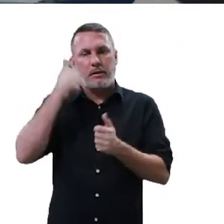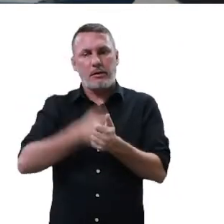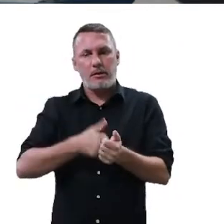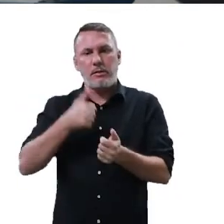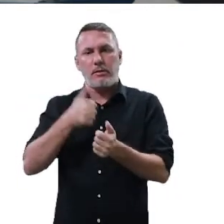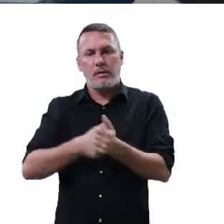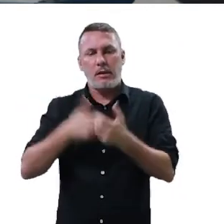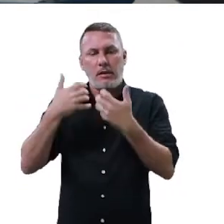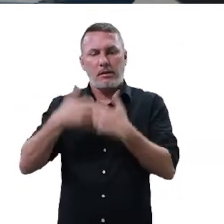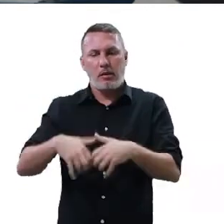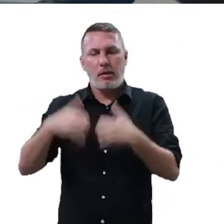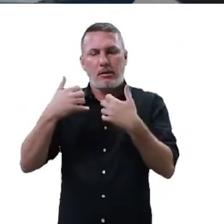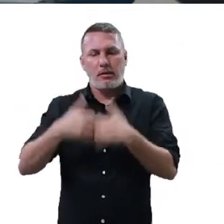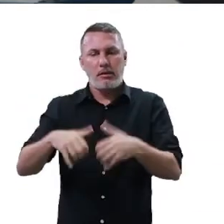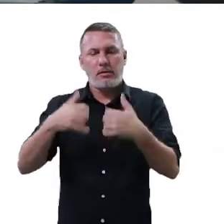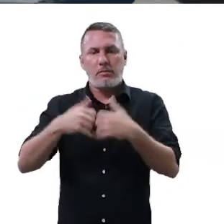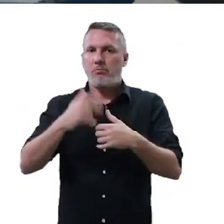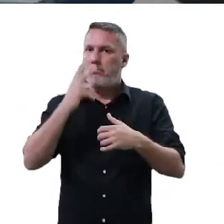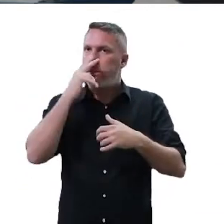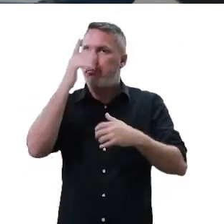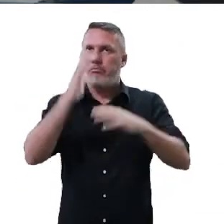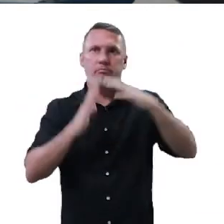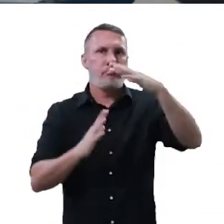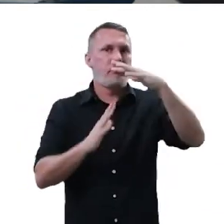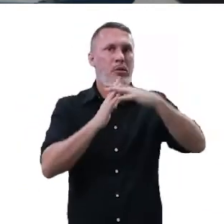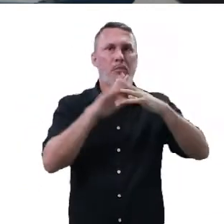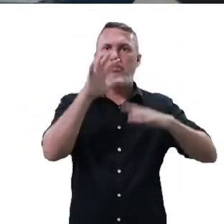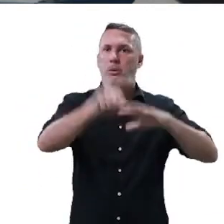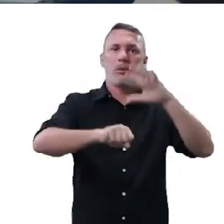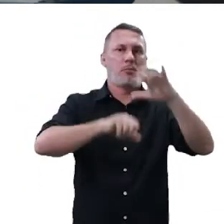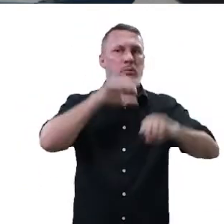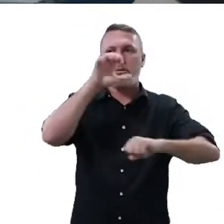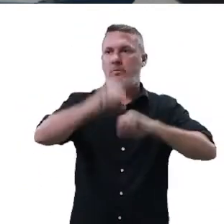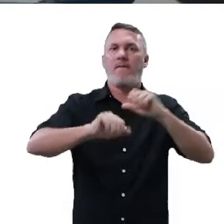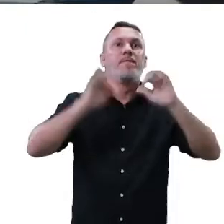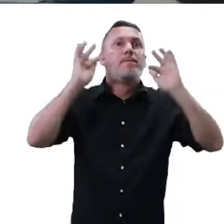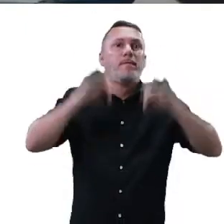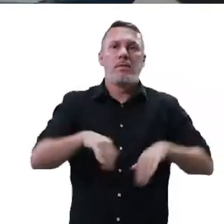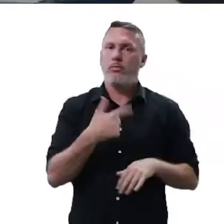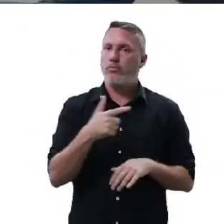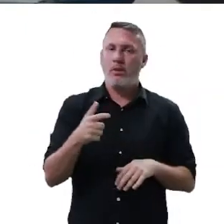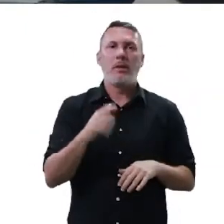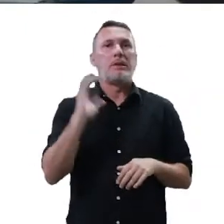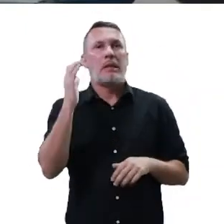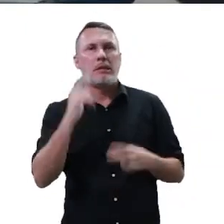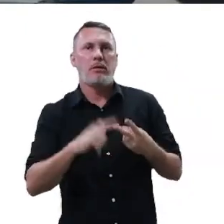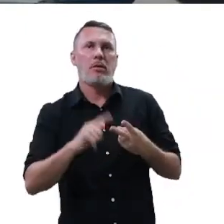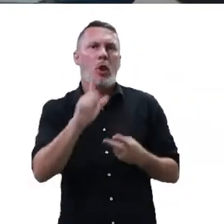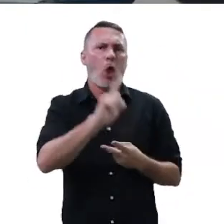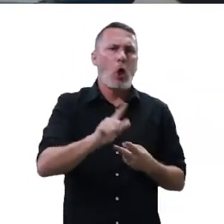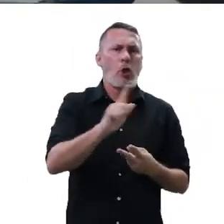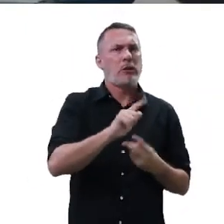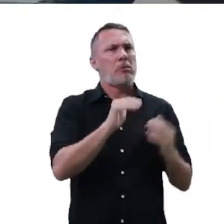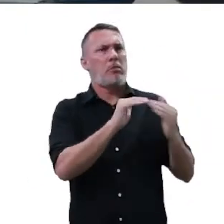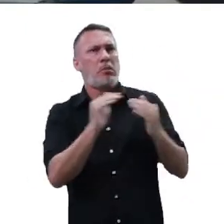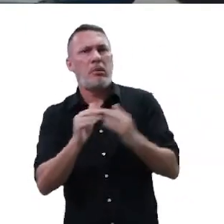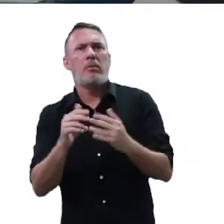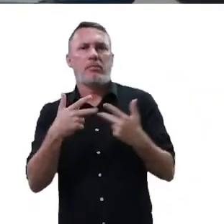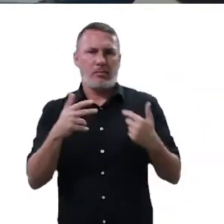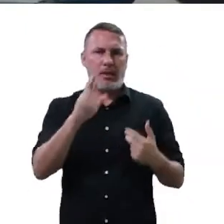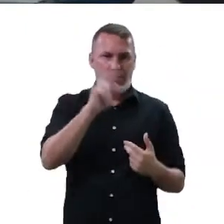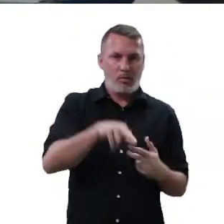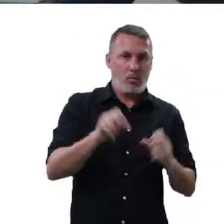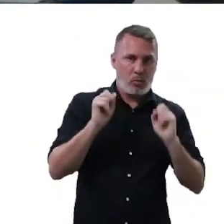o limite. E aí então começa um desenvolvimento do conhecimento, né, da ciência, da técnica, da lógica, do